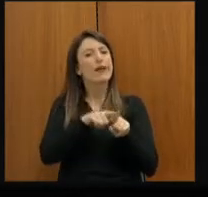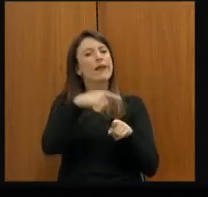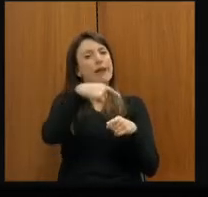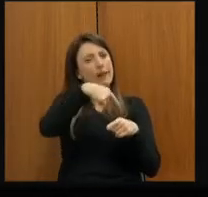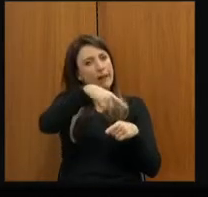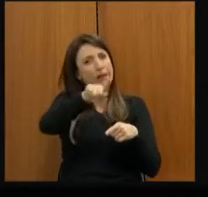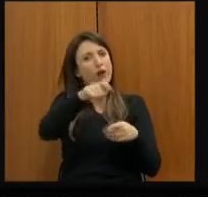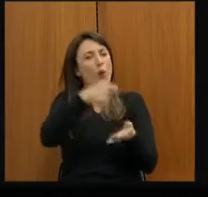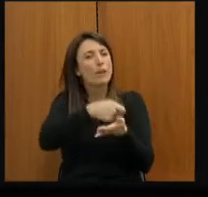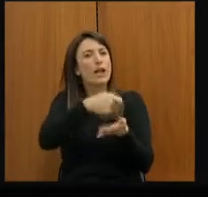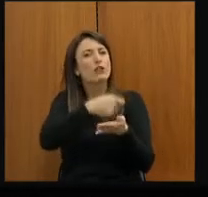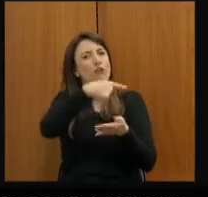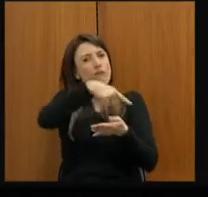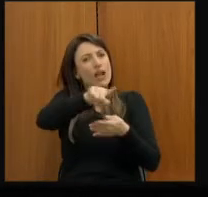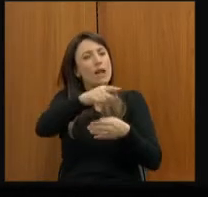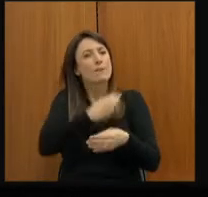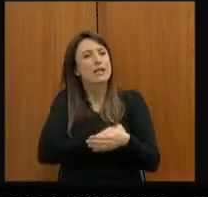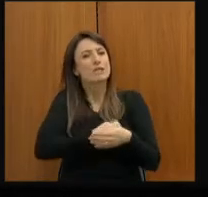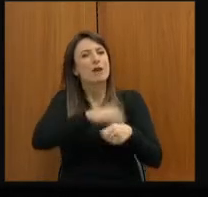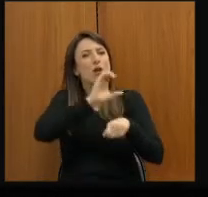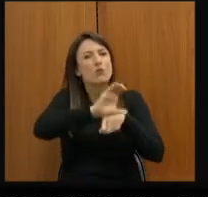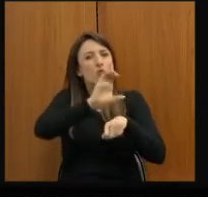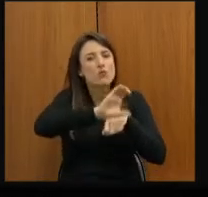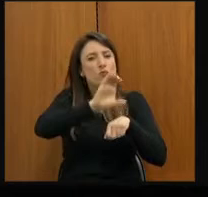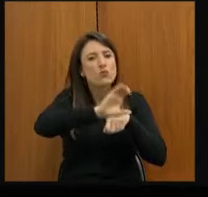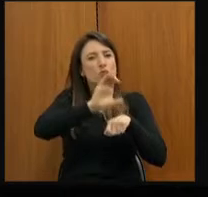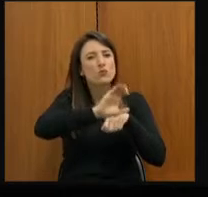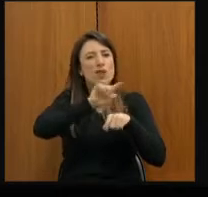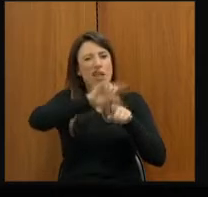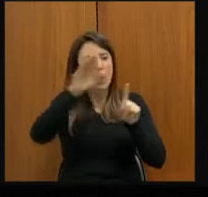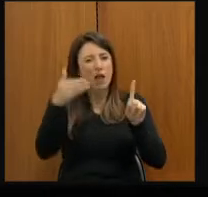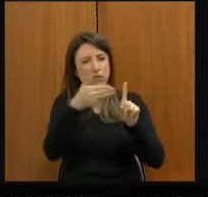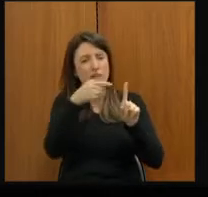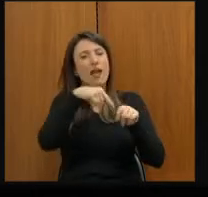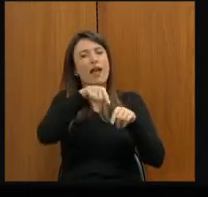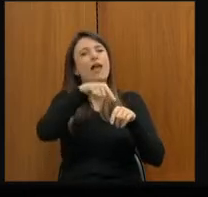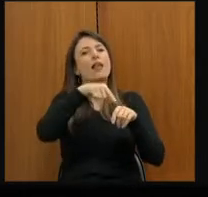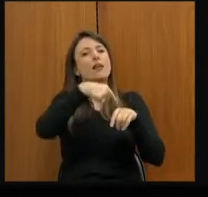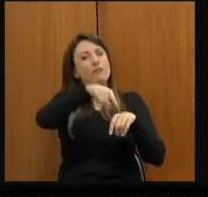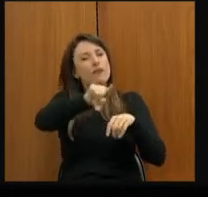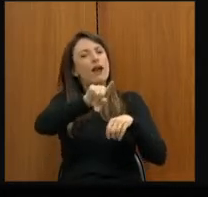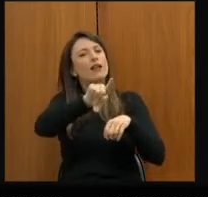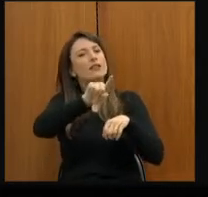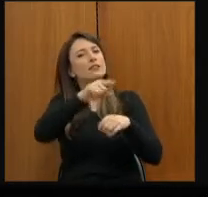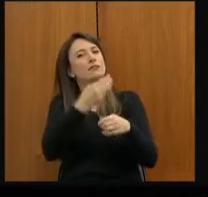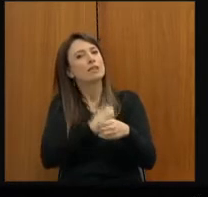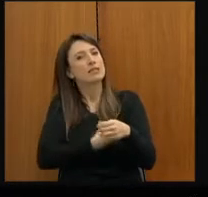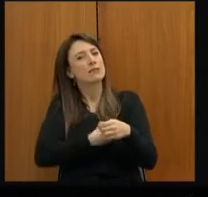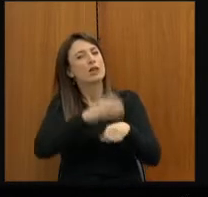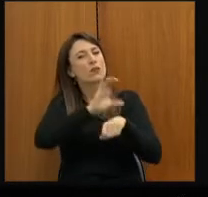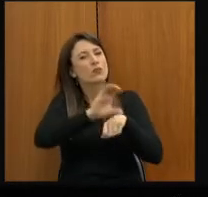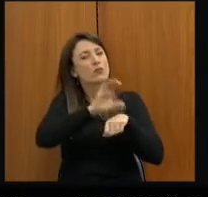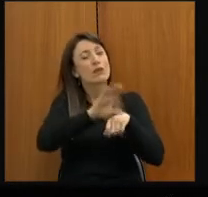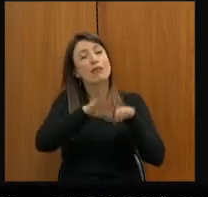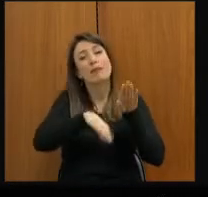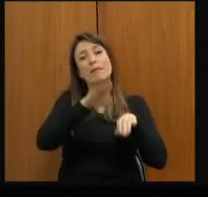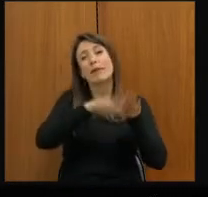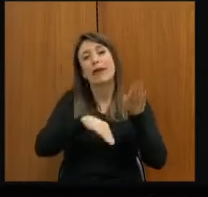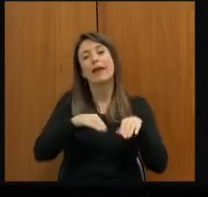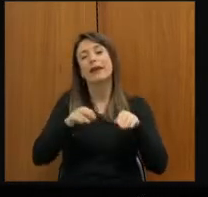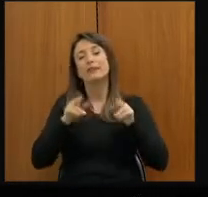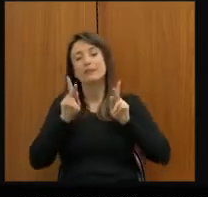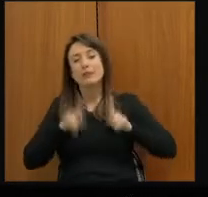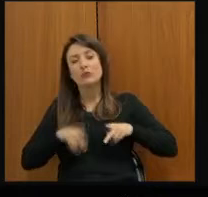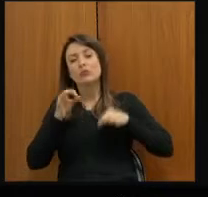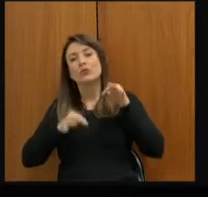reflexivos Ela É depende é uma faculdade do julgador Então acho que a gente tem